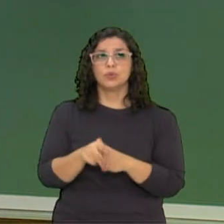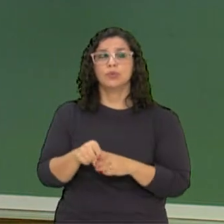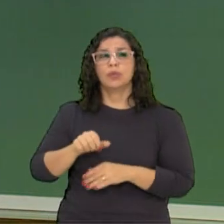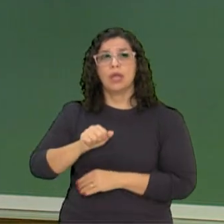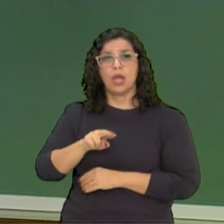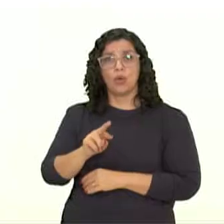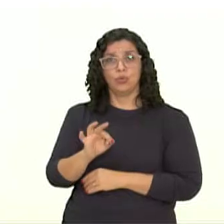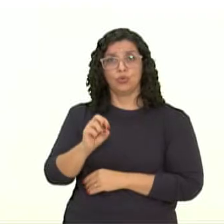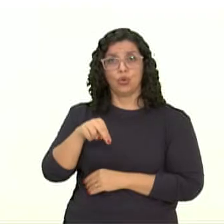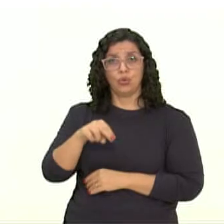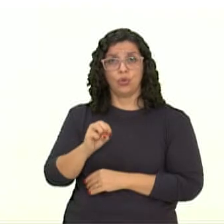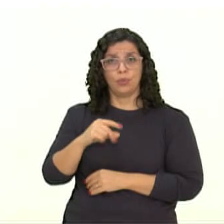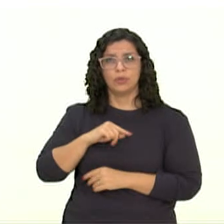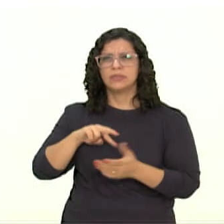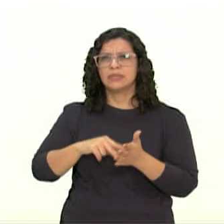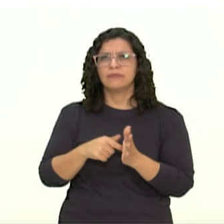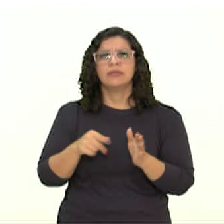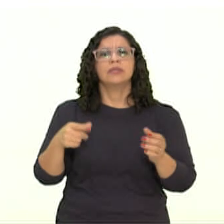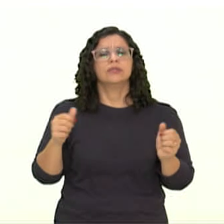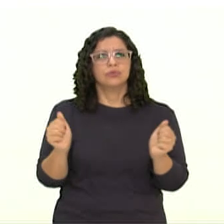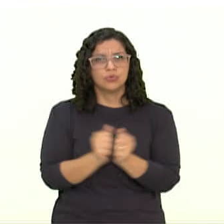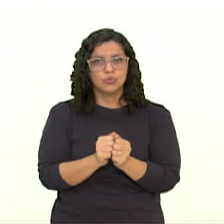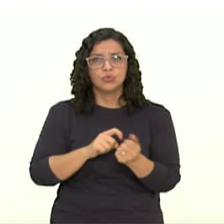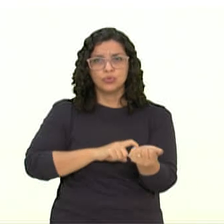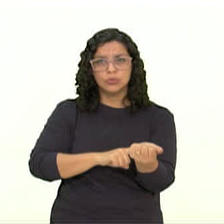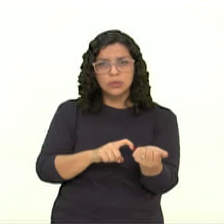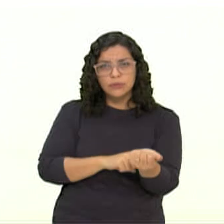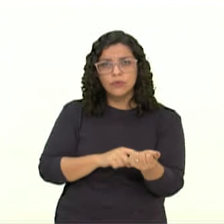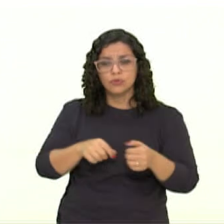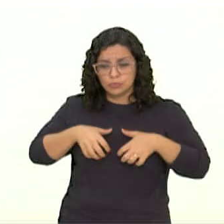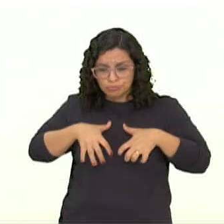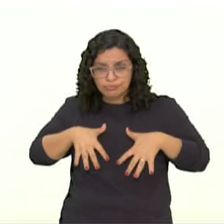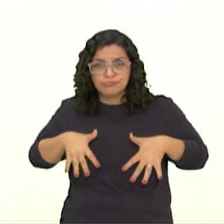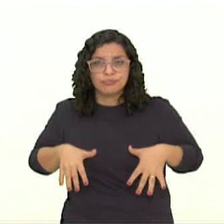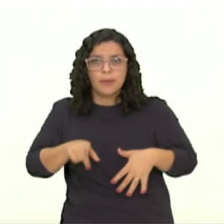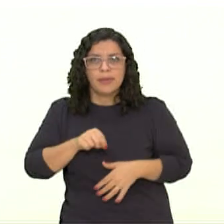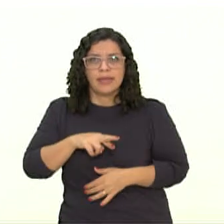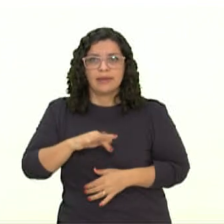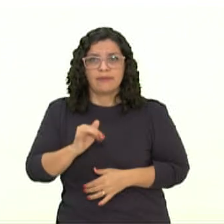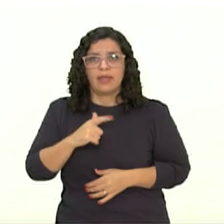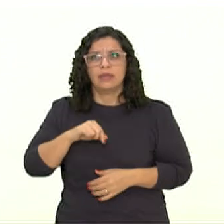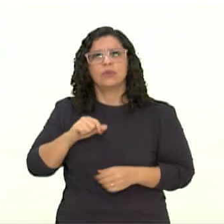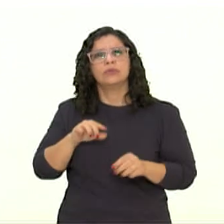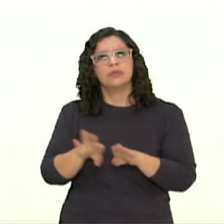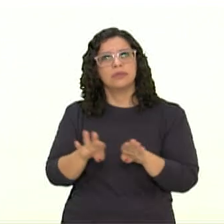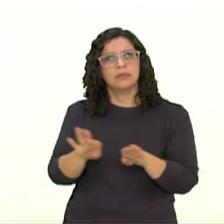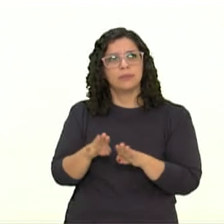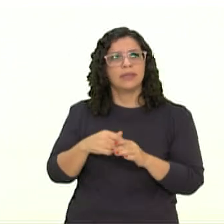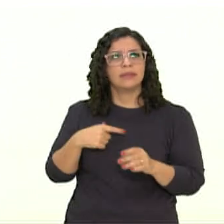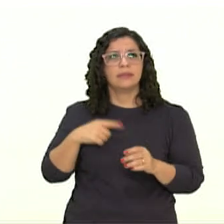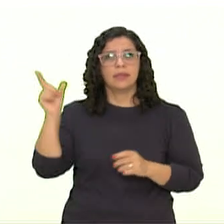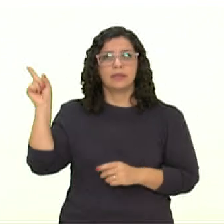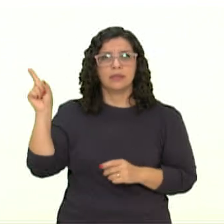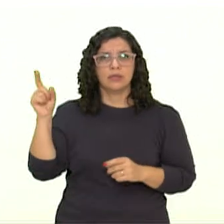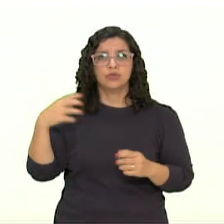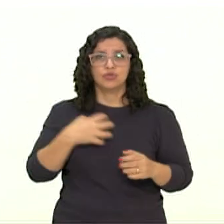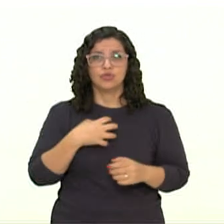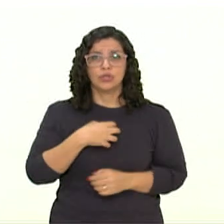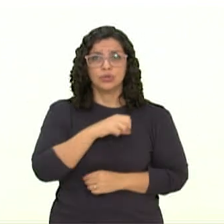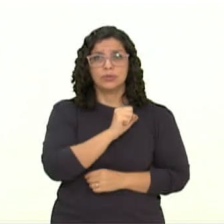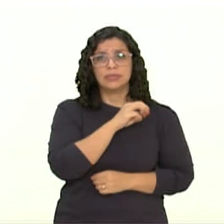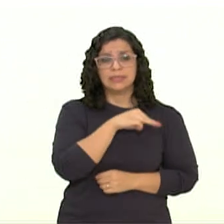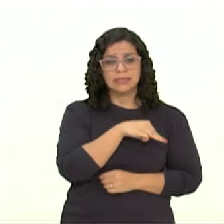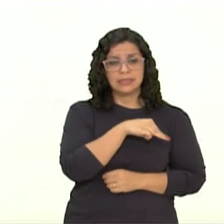nervoso autônomo, gente, ele faz parte ali do sistema nervoso periférico e ele é considerado por uma divisão simpática e